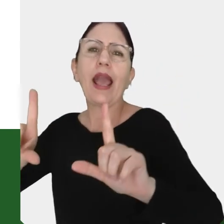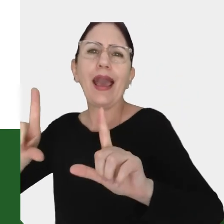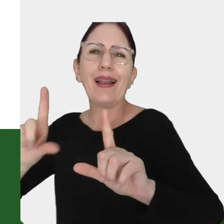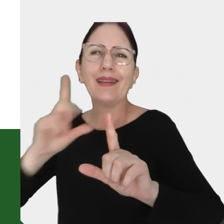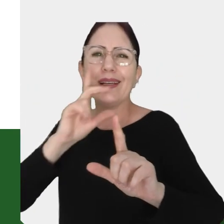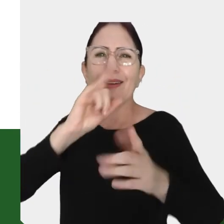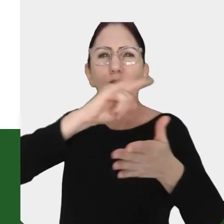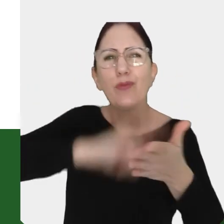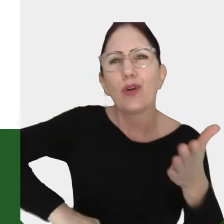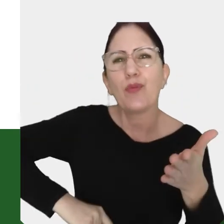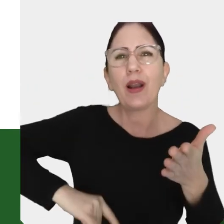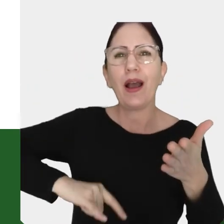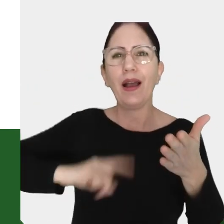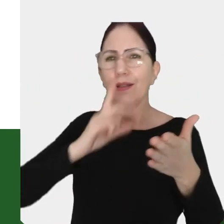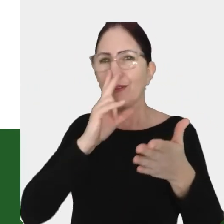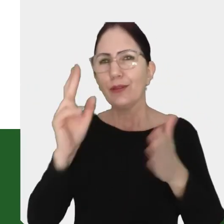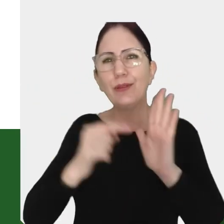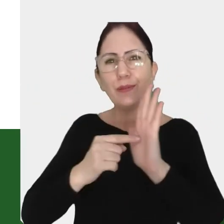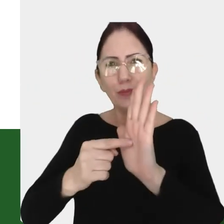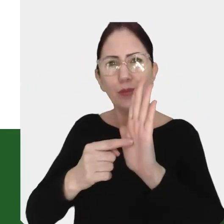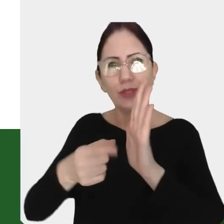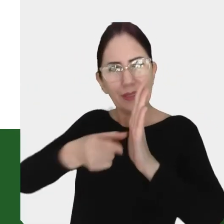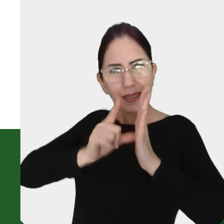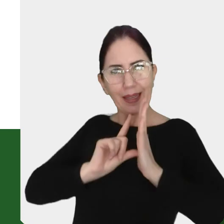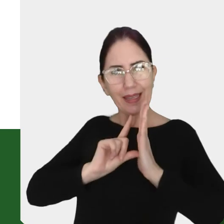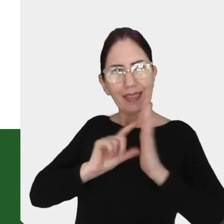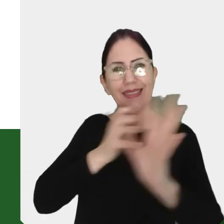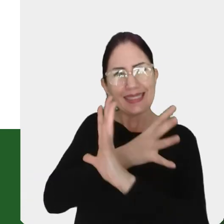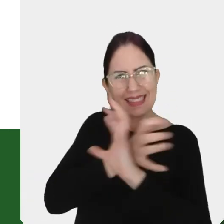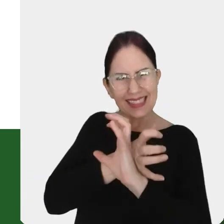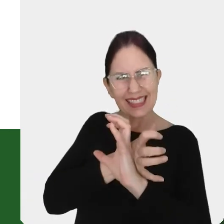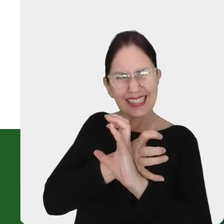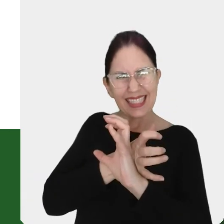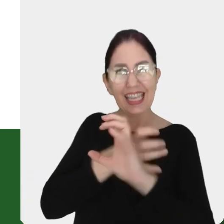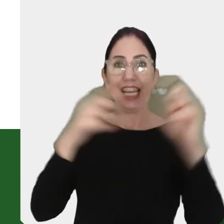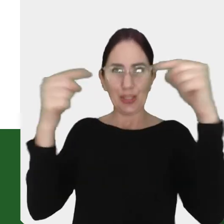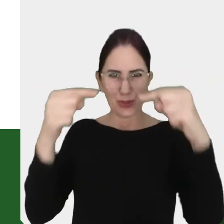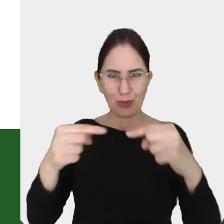nem a gente falou aqui, né? A estrutura e o esqueleto.